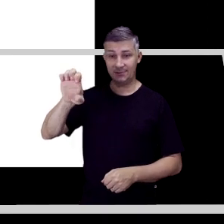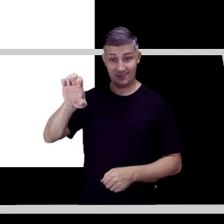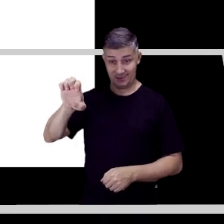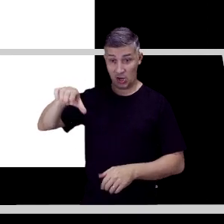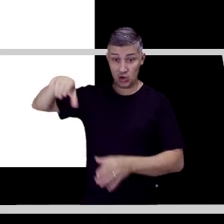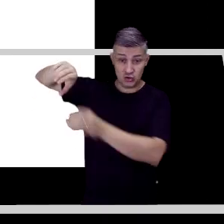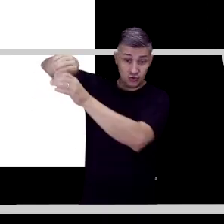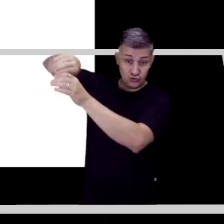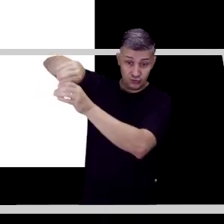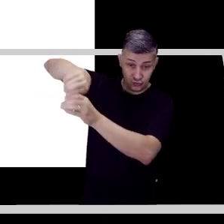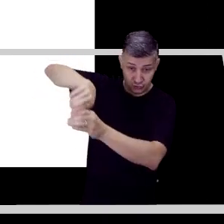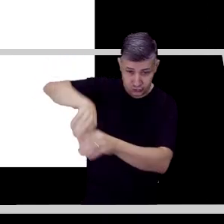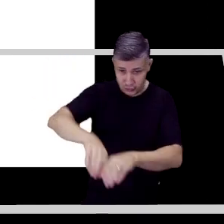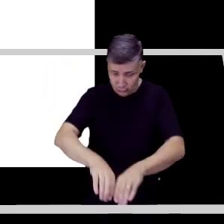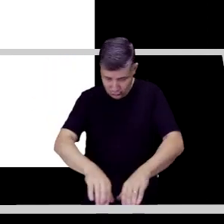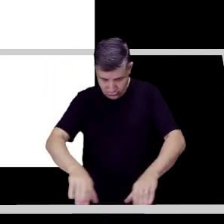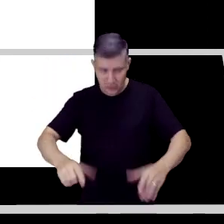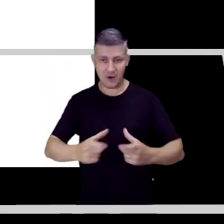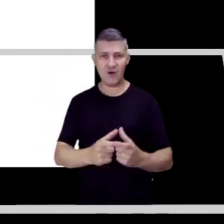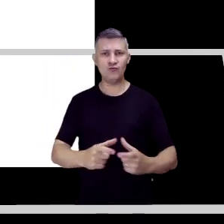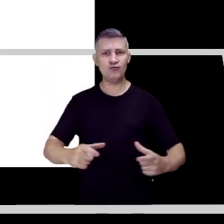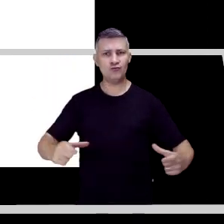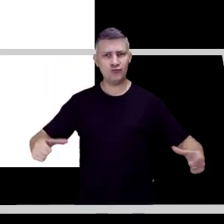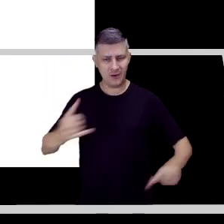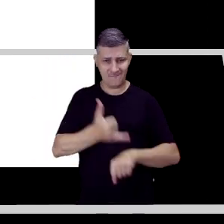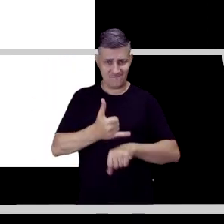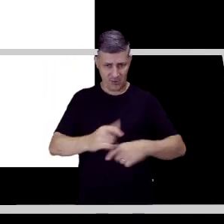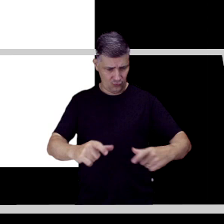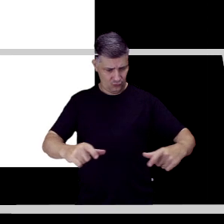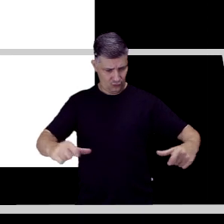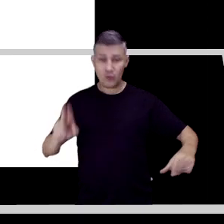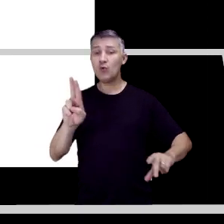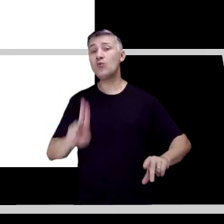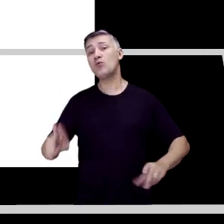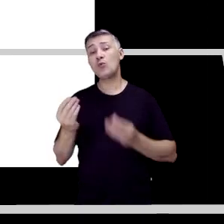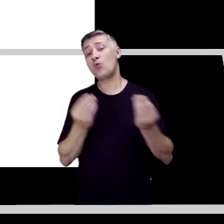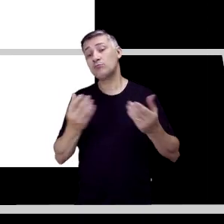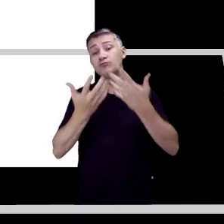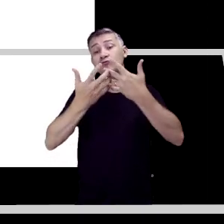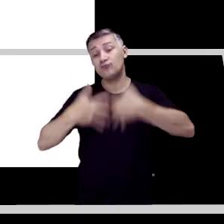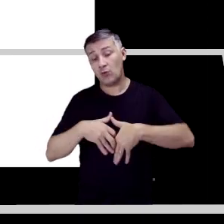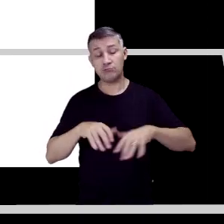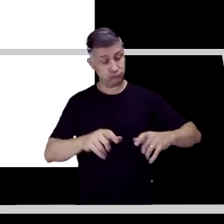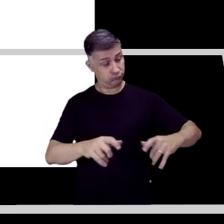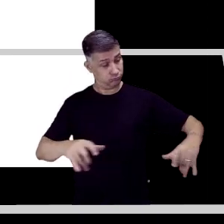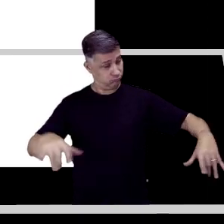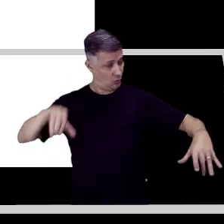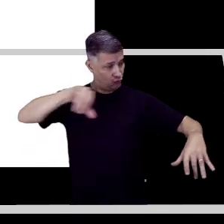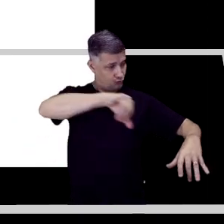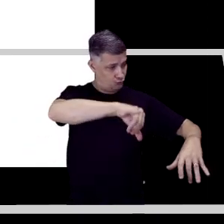despejado nas formas metálicas, que tipo de armação a gente utilizou, como